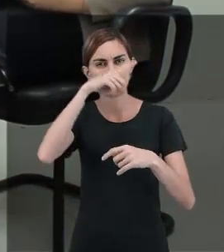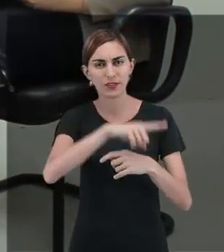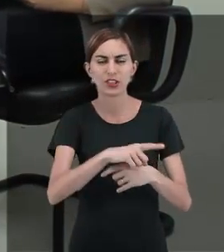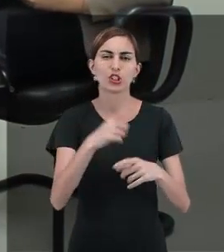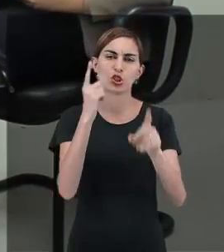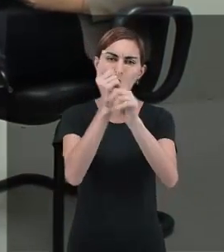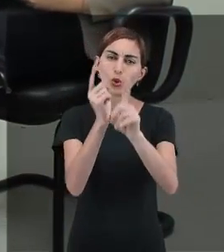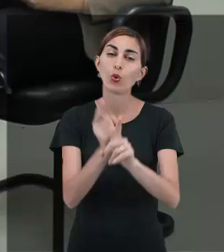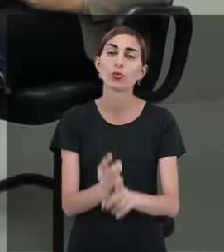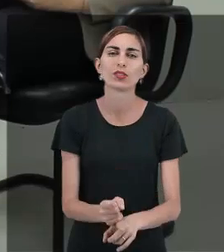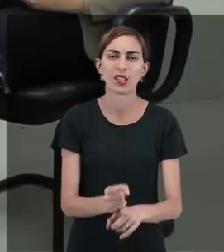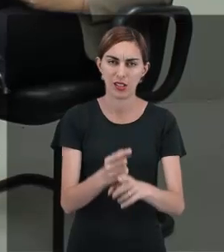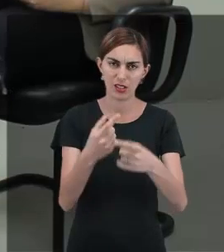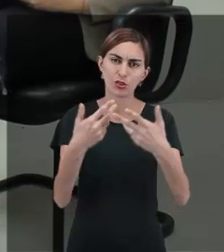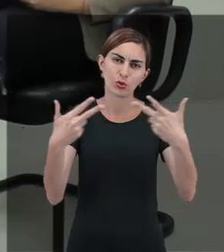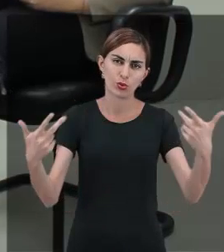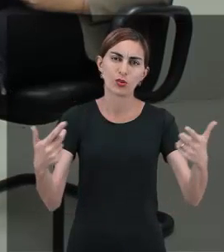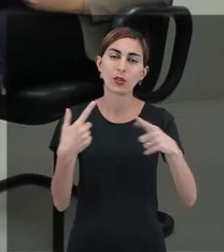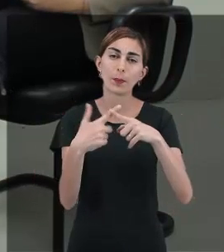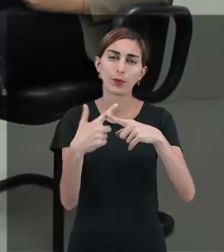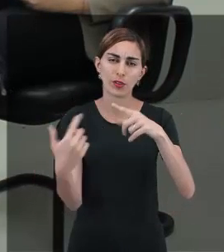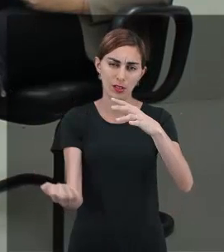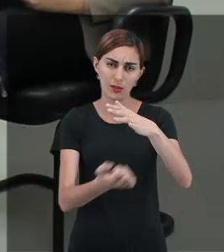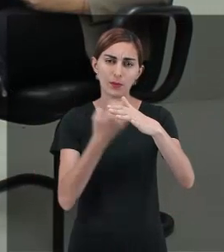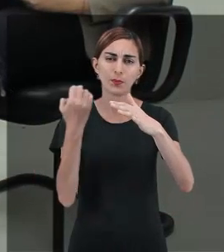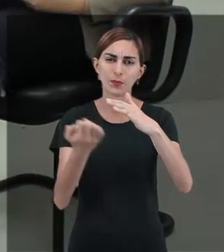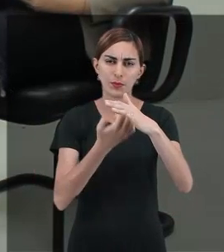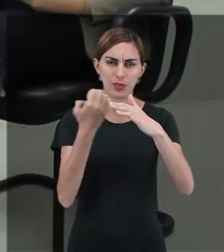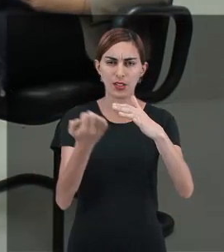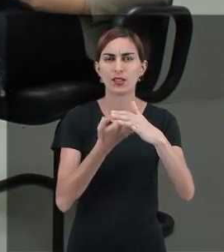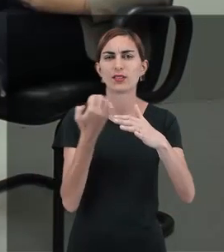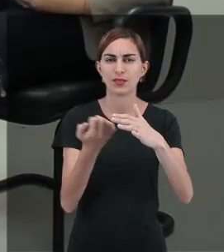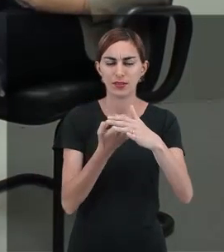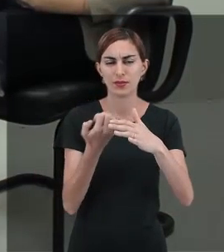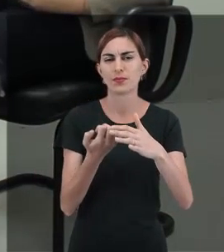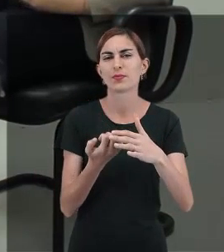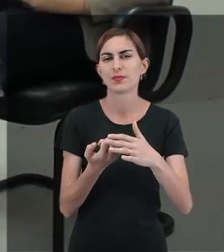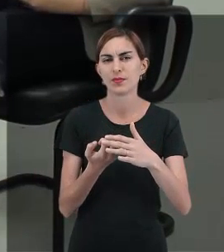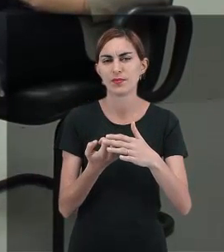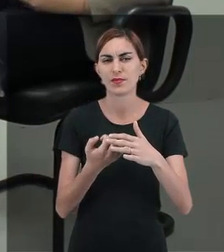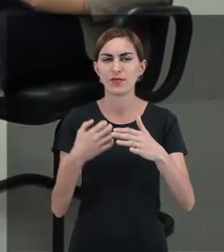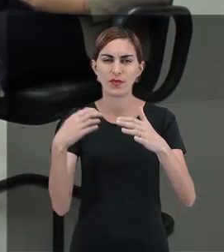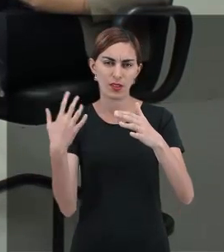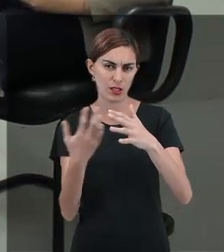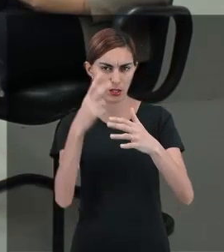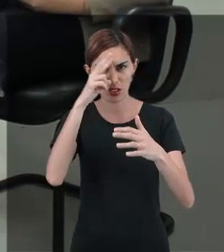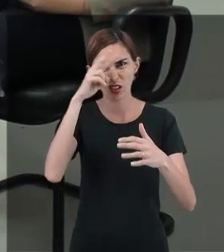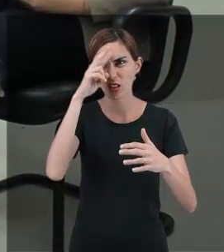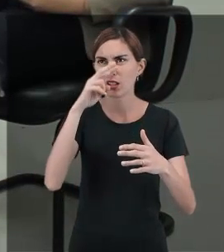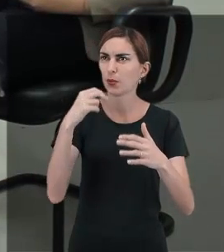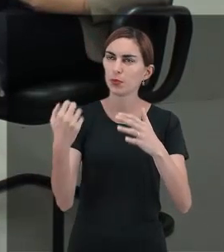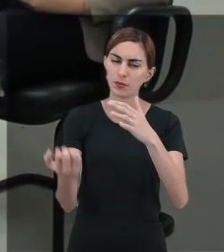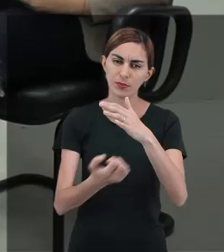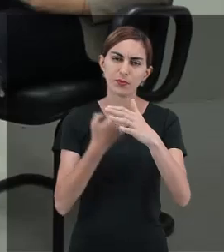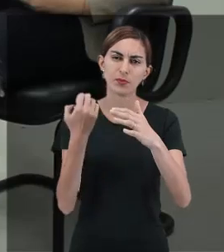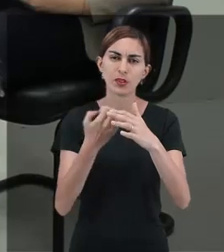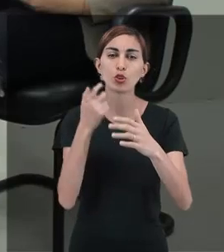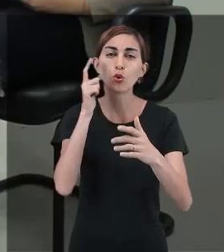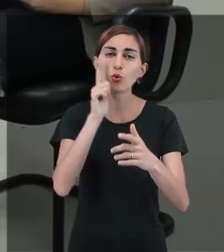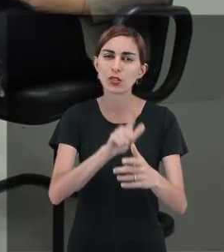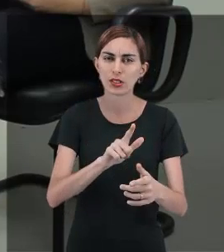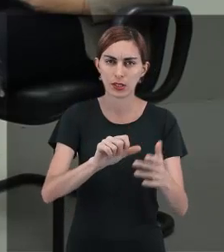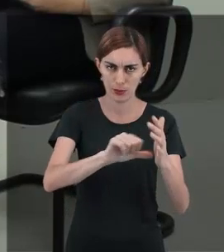de achar. Por quê? Porque as empresas, se ela for lembrada, eu não lembro de nenhuma. Se eu conseguir